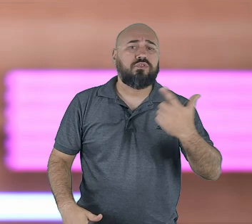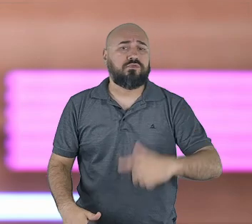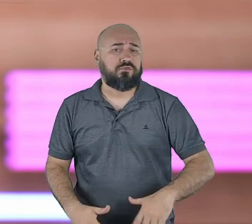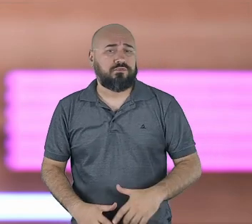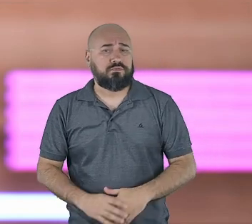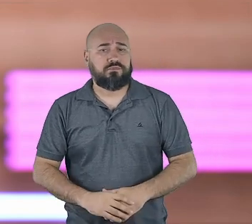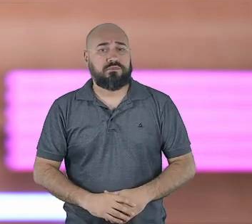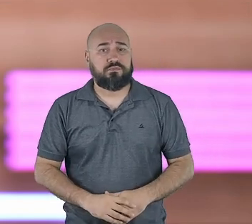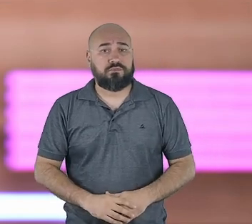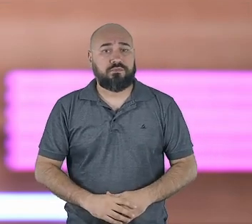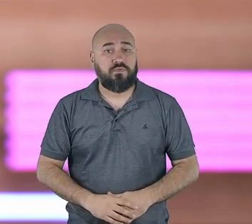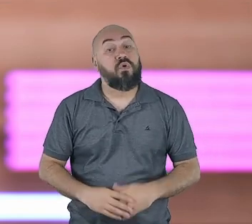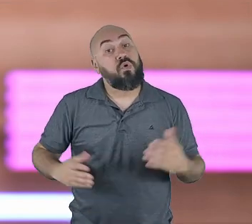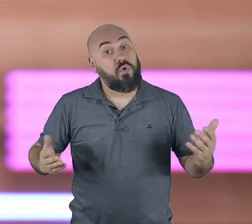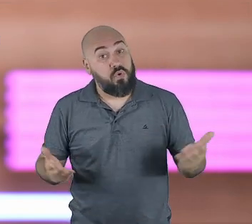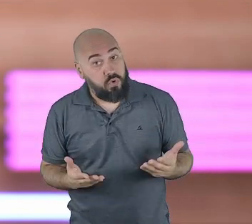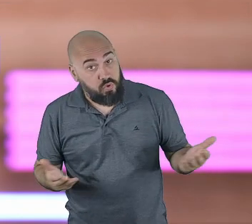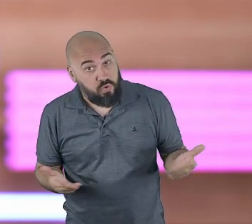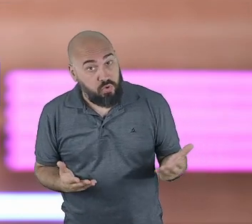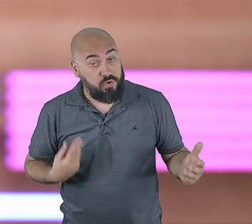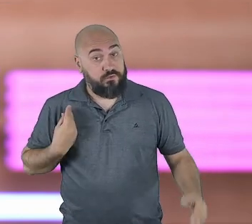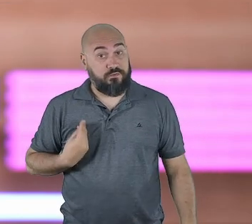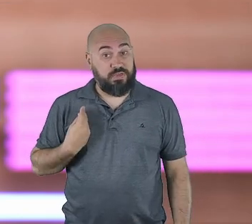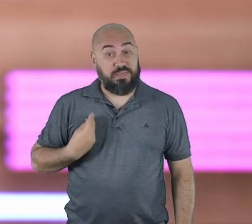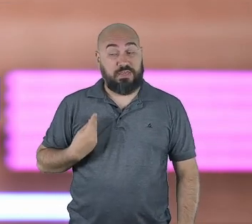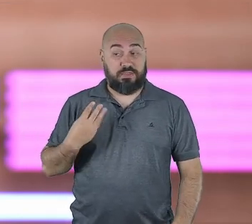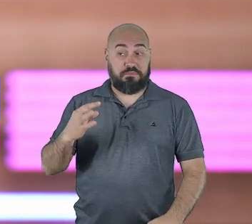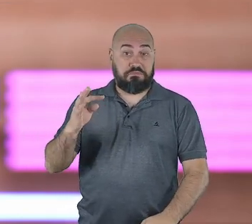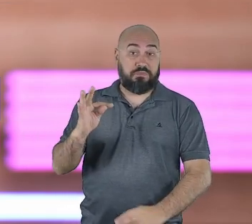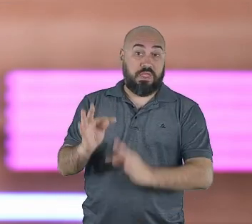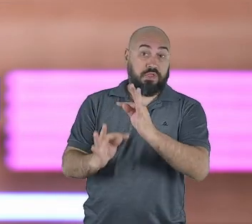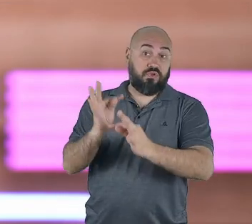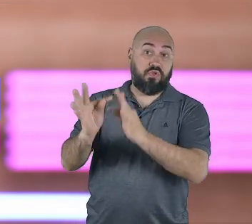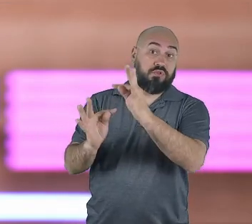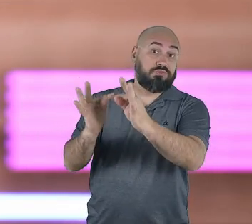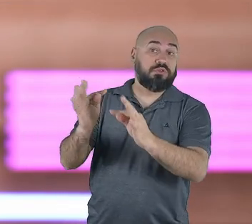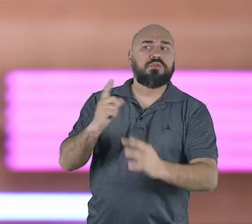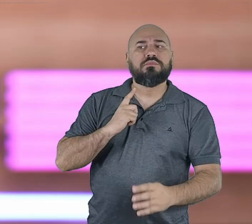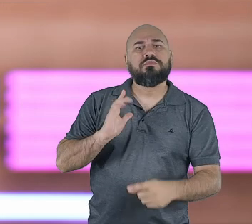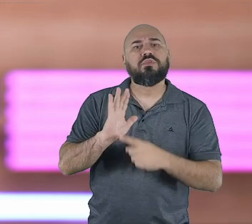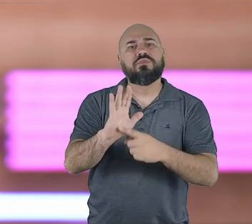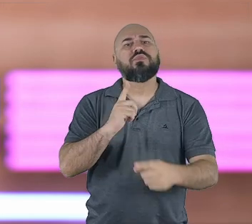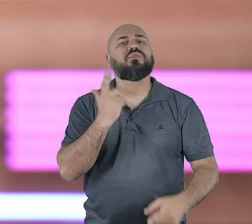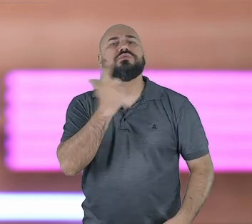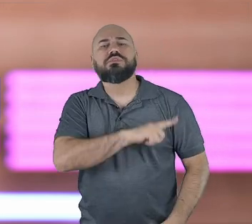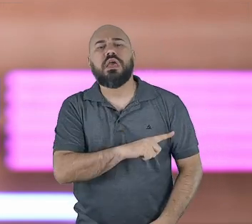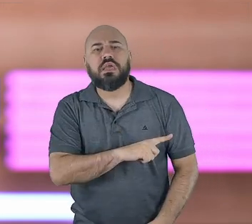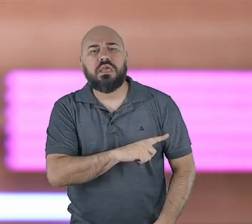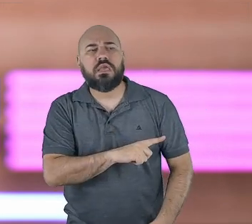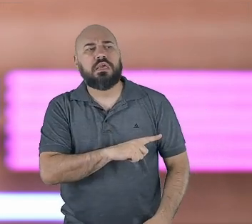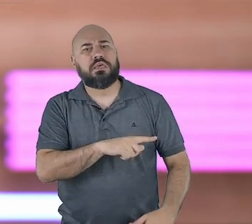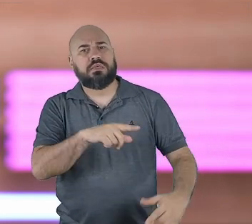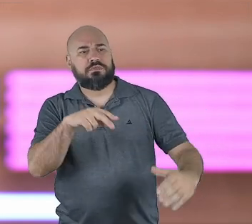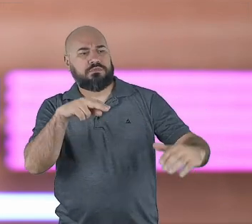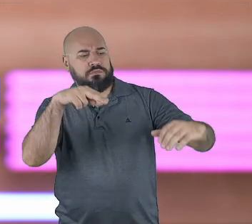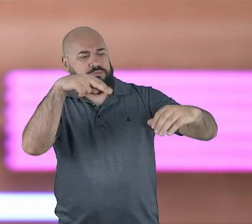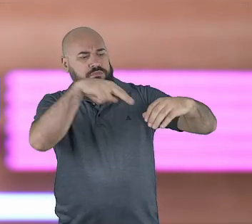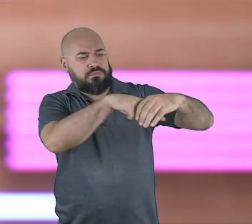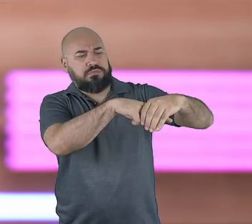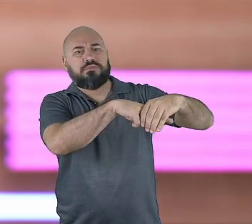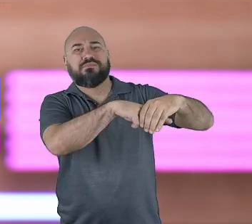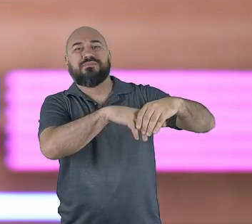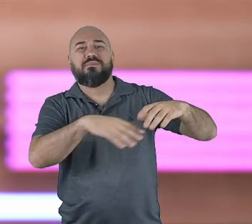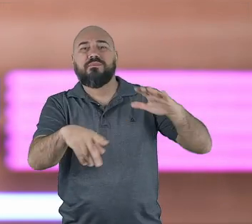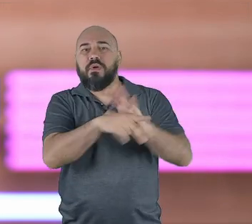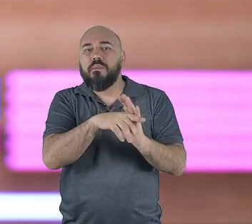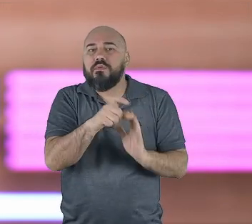de criogenia, no qual os corpos humanos são preservados em temperaturas muito